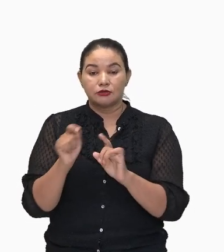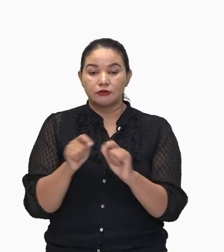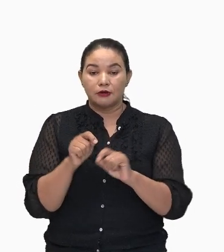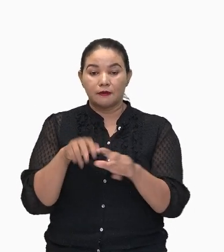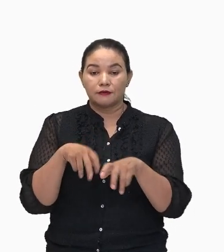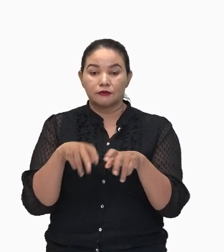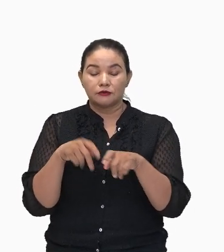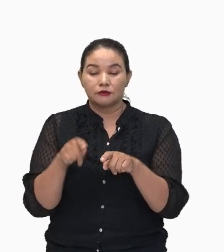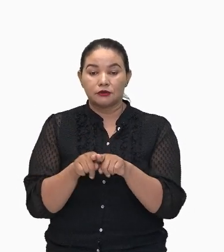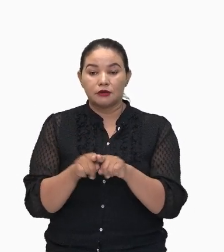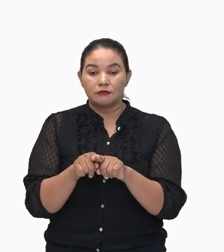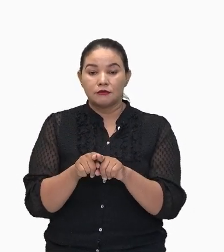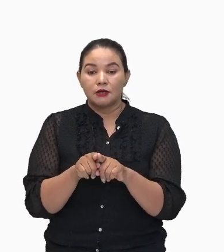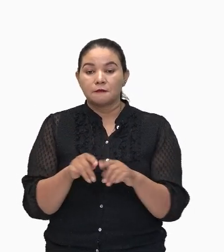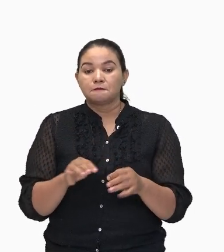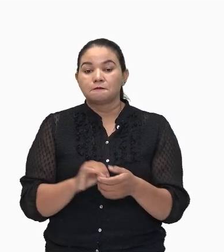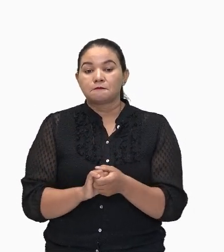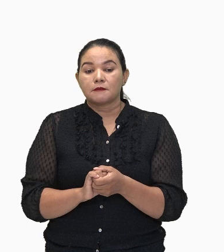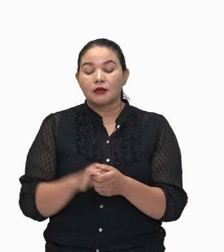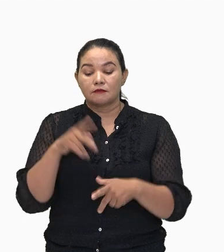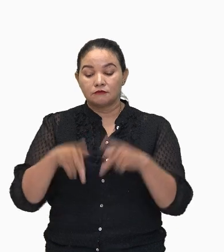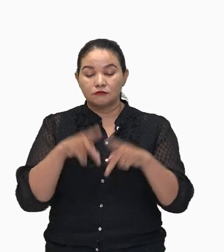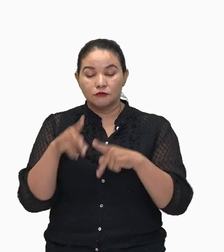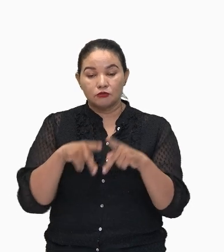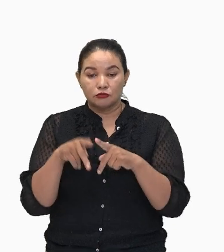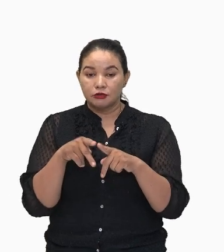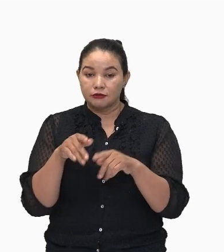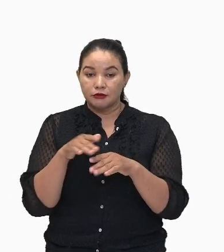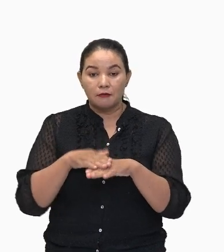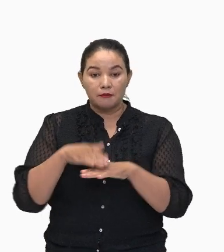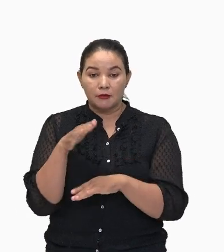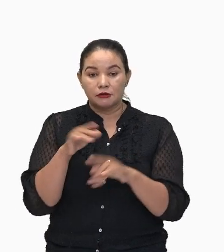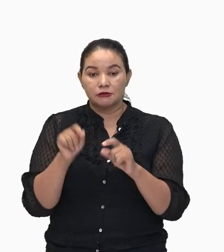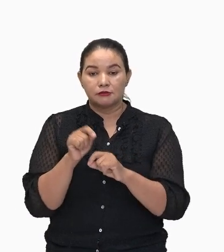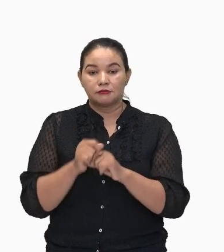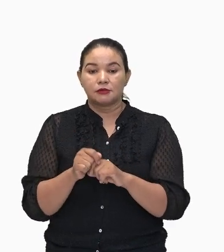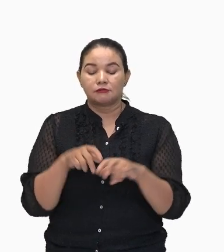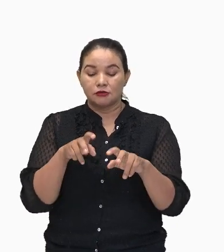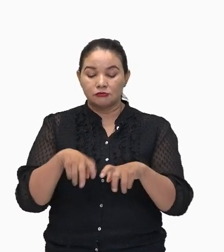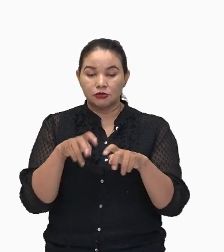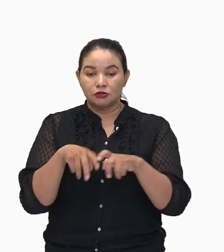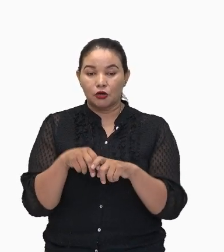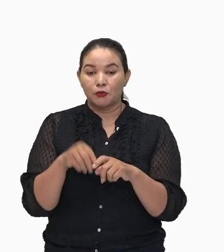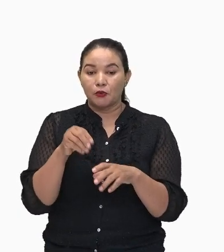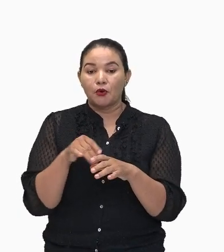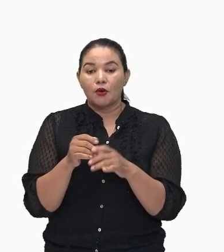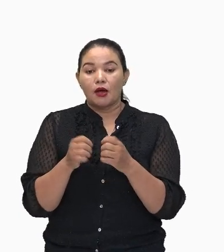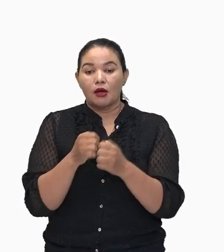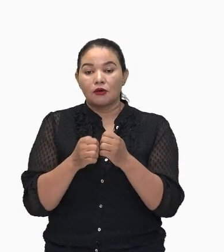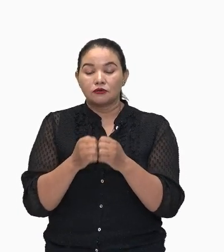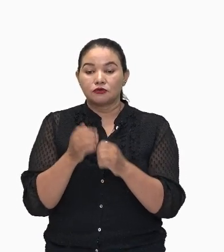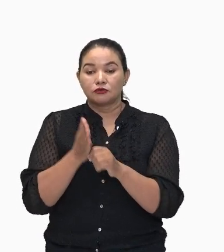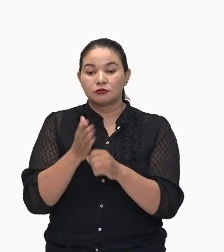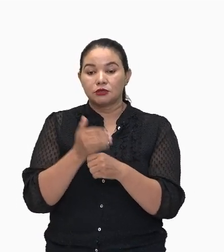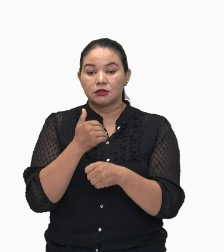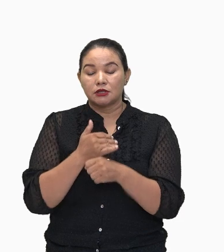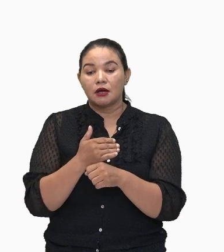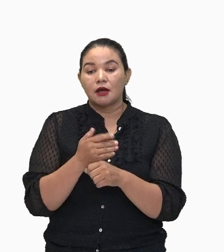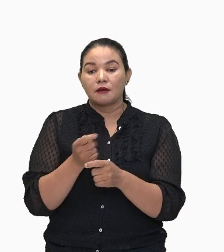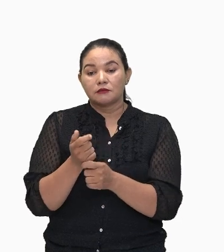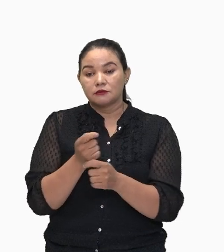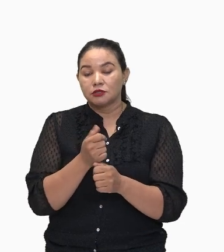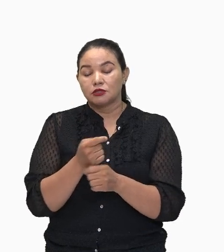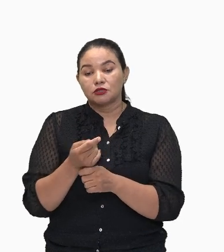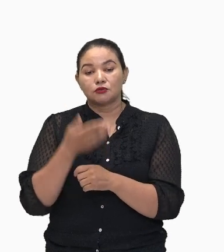vai absorver a maior parcela da população e temos esses principais cultivos: arroz, batata, milho, cana-de-açúcar, manga